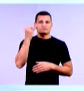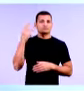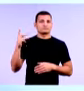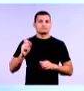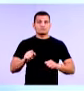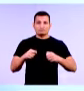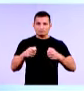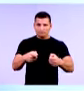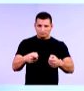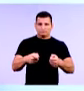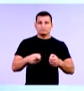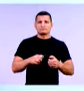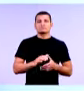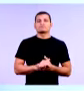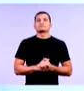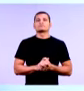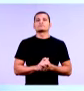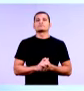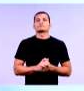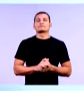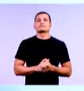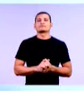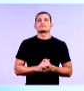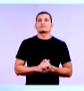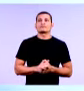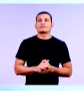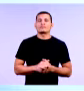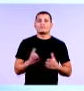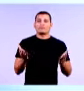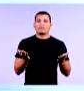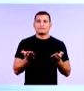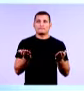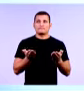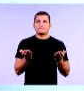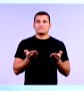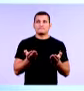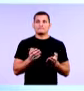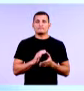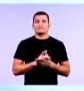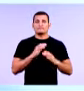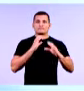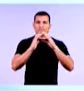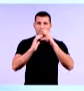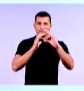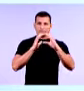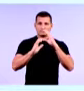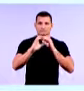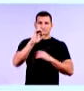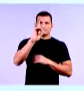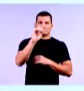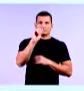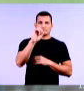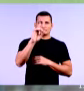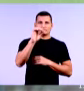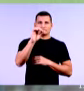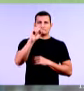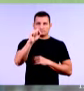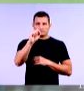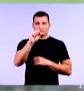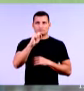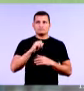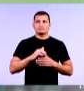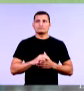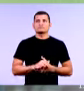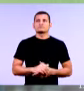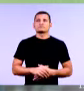reforço nessa afirmação do Foruzan. Então, vamos agora, gente, para a comunicação de dados, nos requisitos da comunicação de dados,